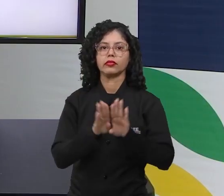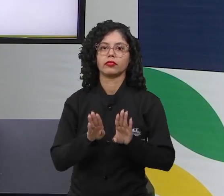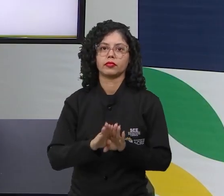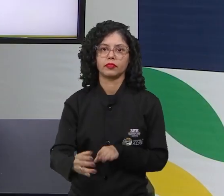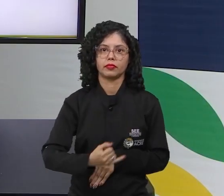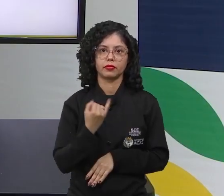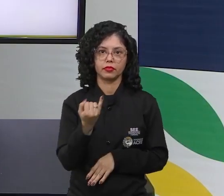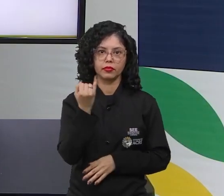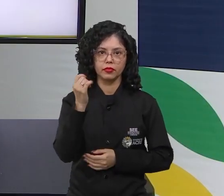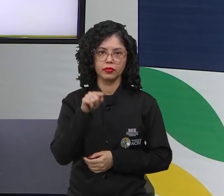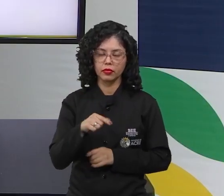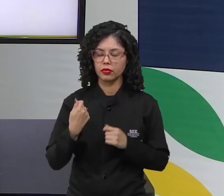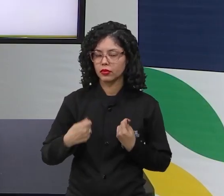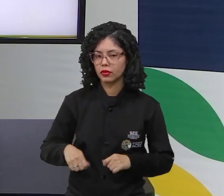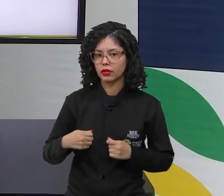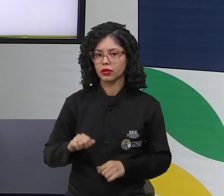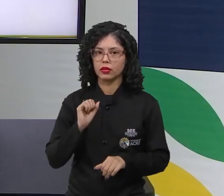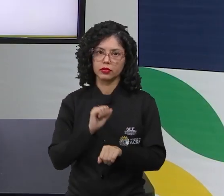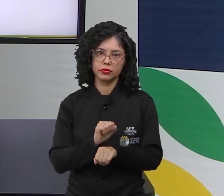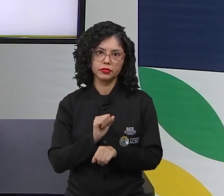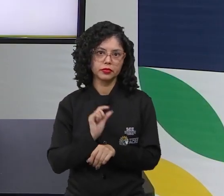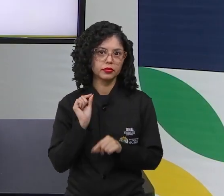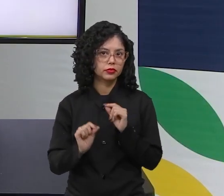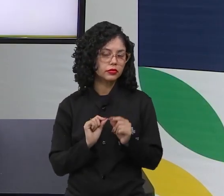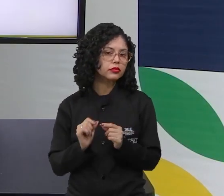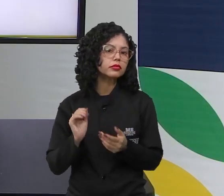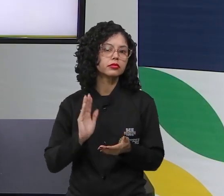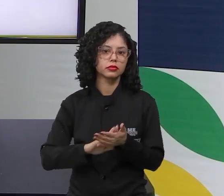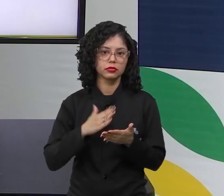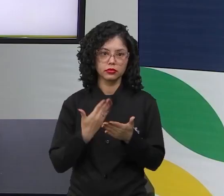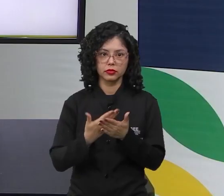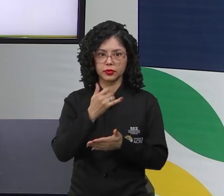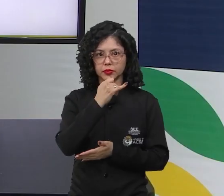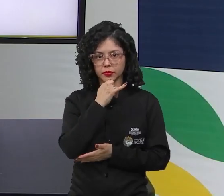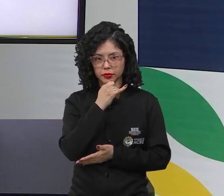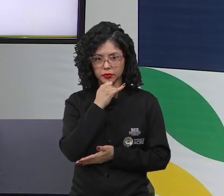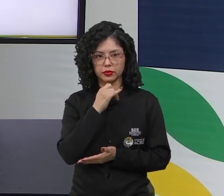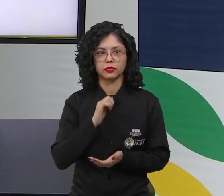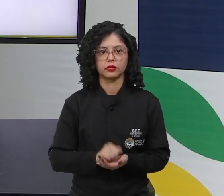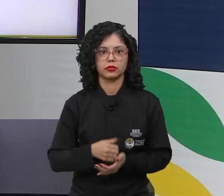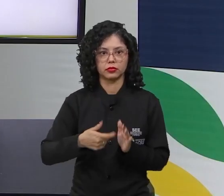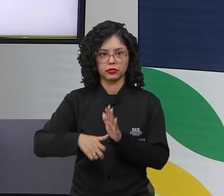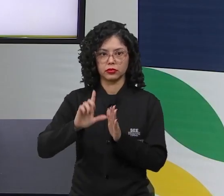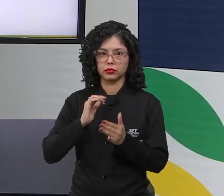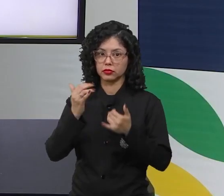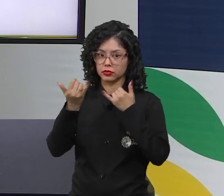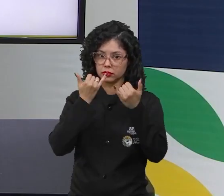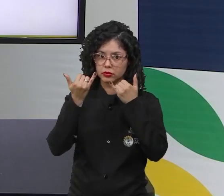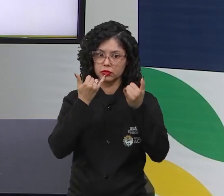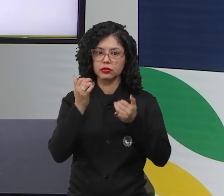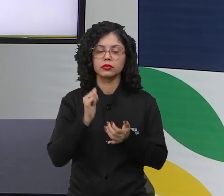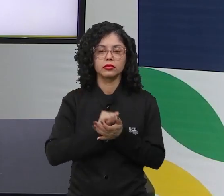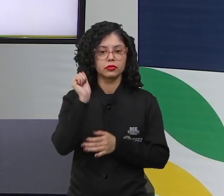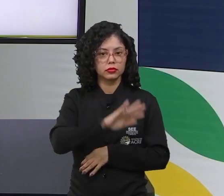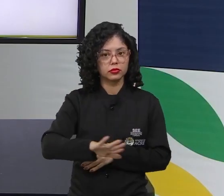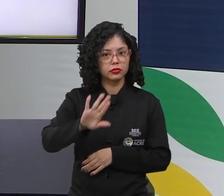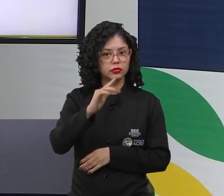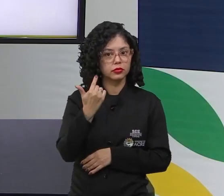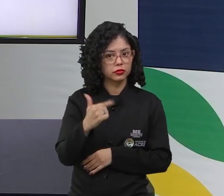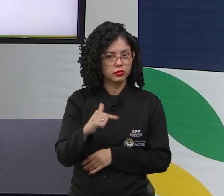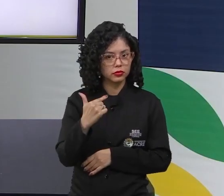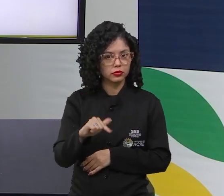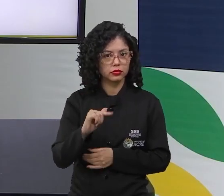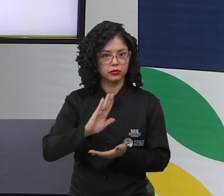a importância necessária e esperada para o intérprete de Libras, por exemplo, que antes nas propagandas, no geral, não